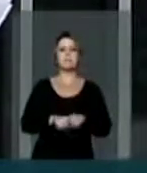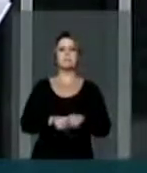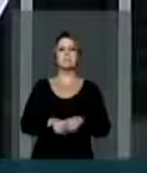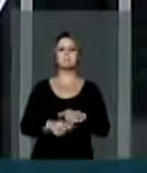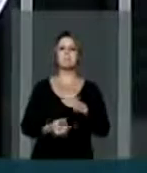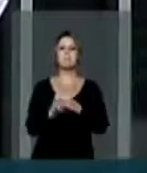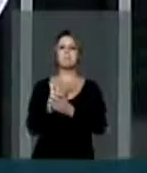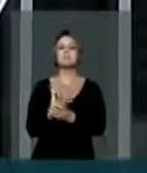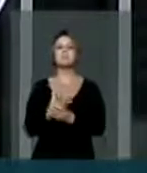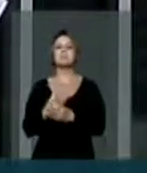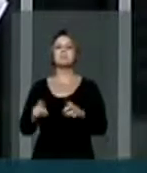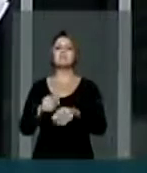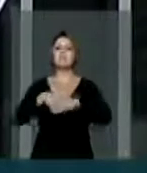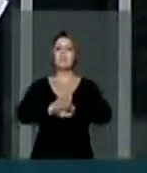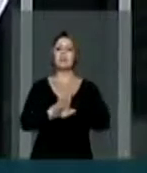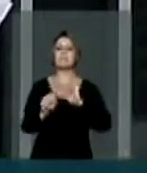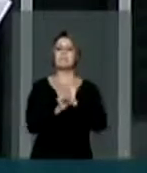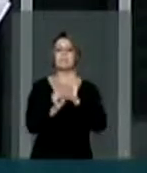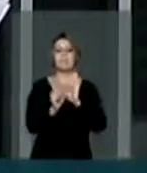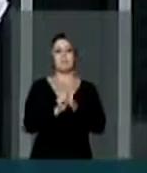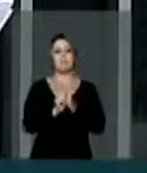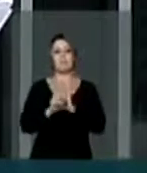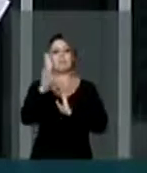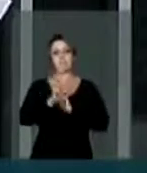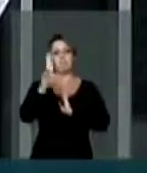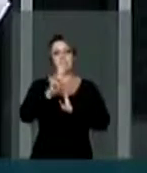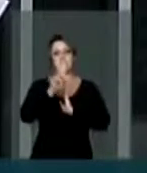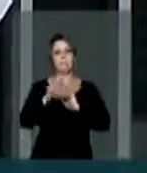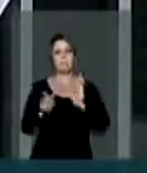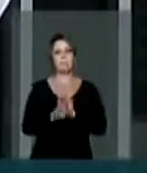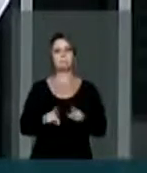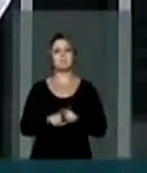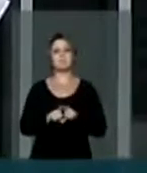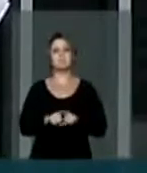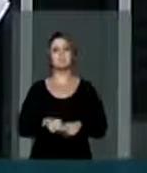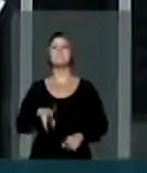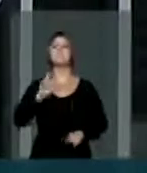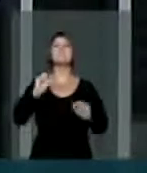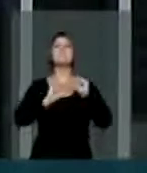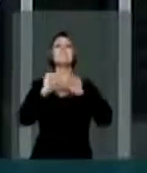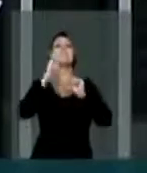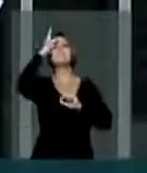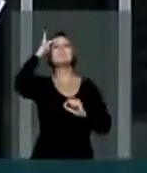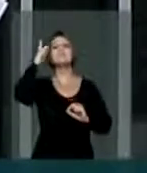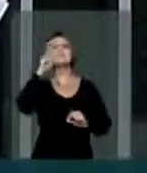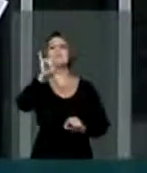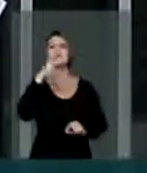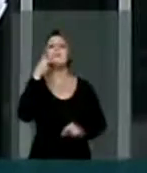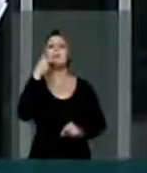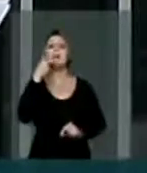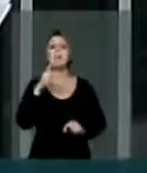produzir e guardar drogas ilícitas para consumo próprio. Até porque quem vai quantificar